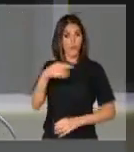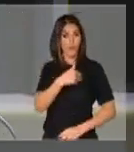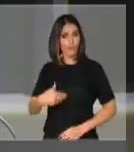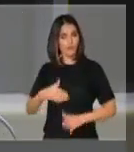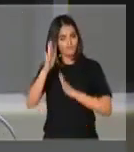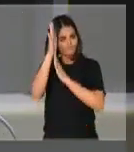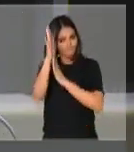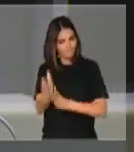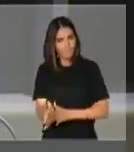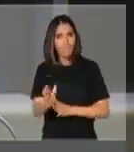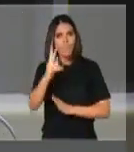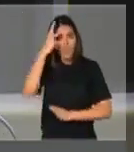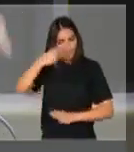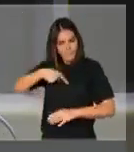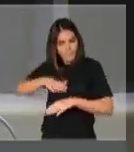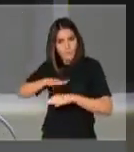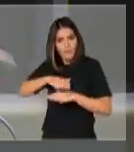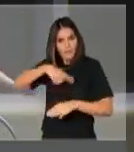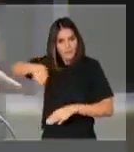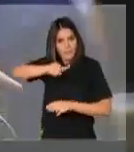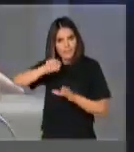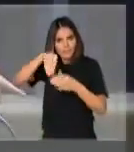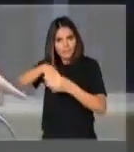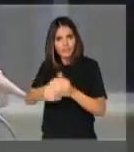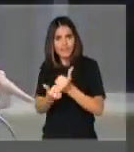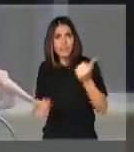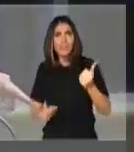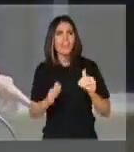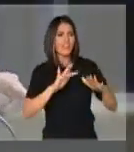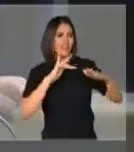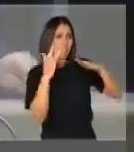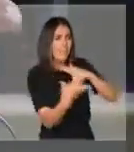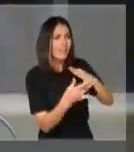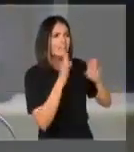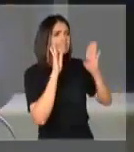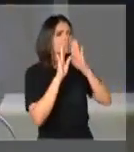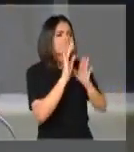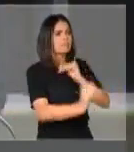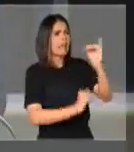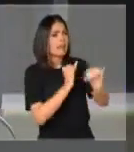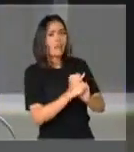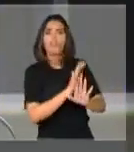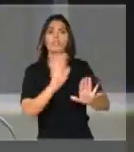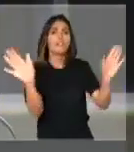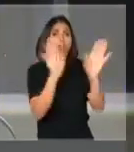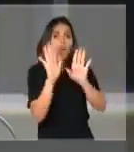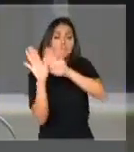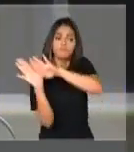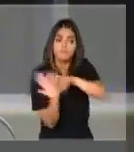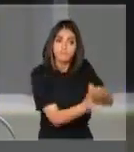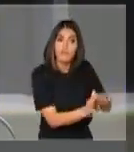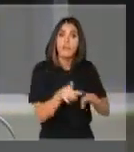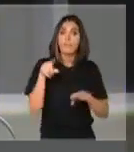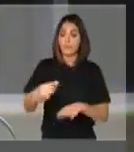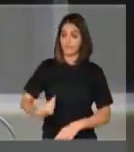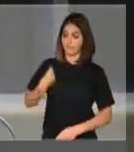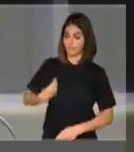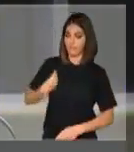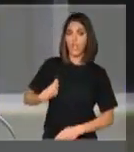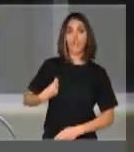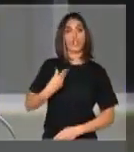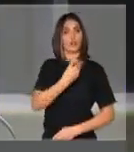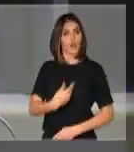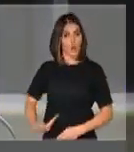precisa se entender consigo mesmo, sair da internet e das redes sociais e governar, coisa que parece que não sabe